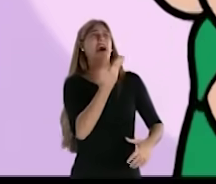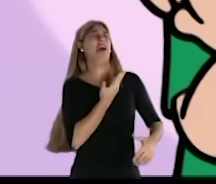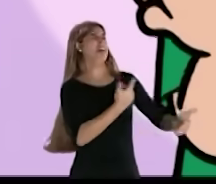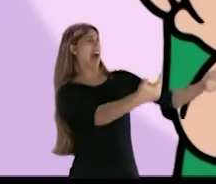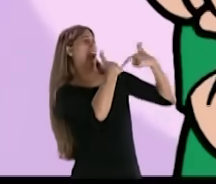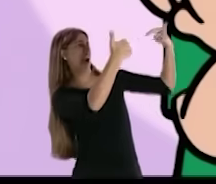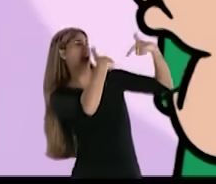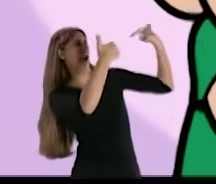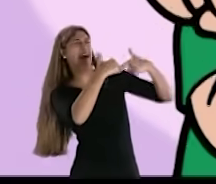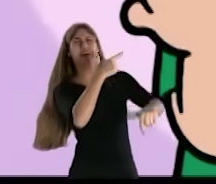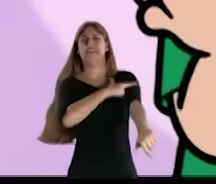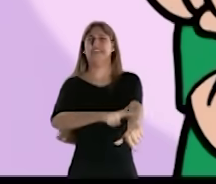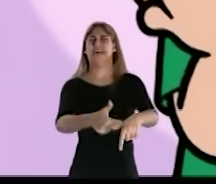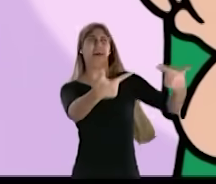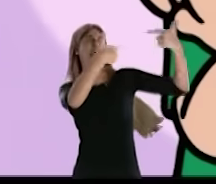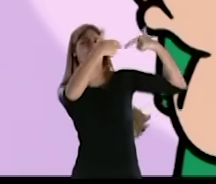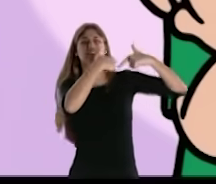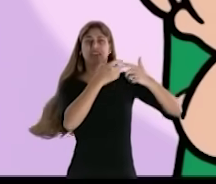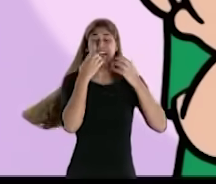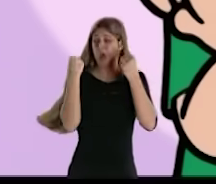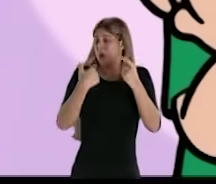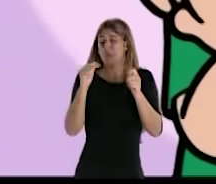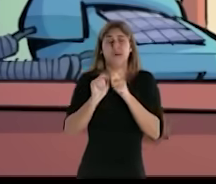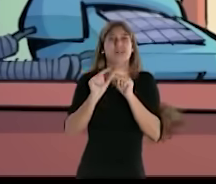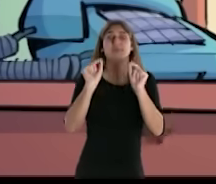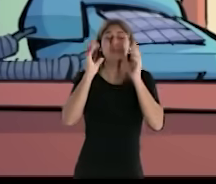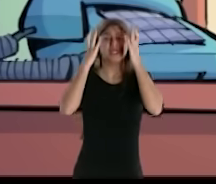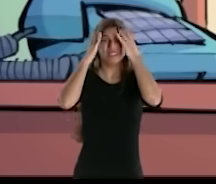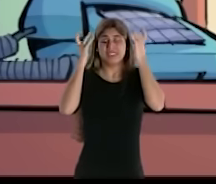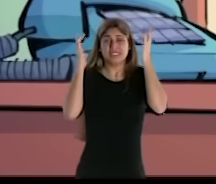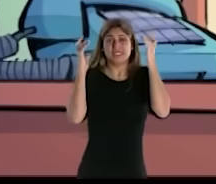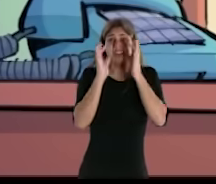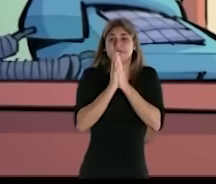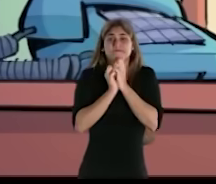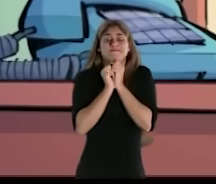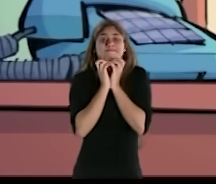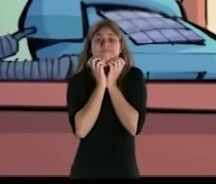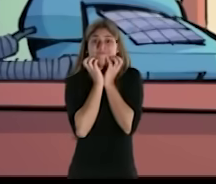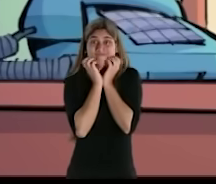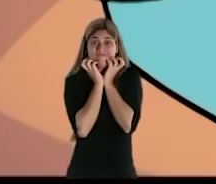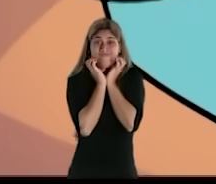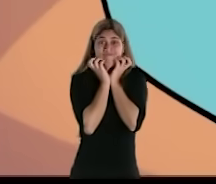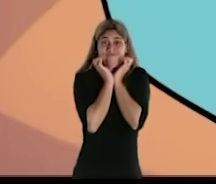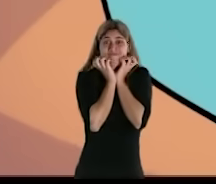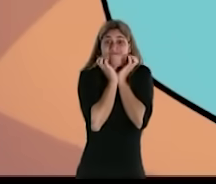Eu vou ser titularizado por todos os meninos da lua. Eu tenho que tomar uma providência urgente.